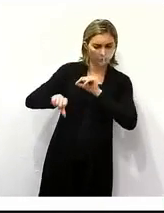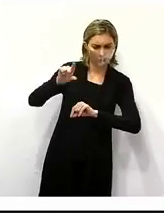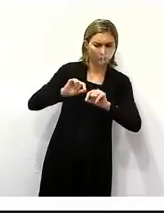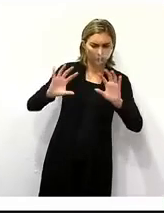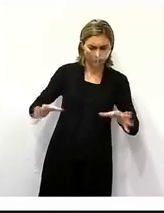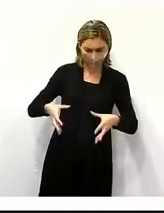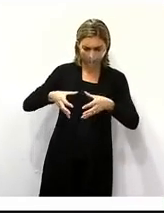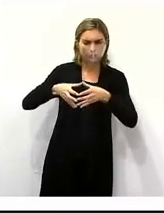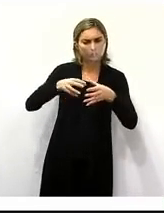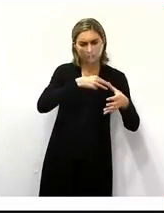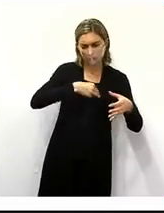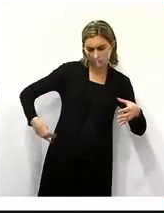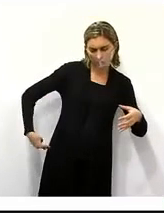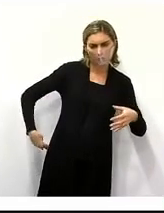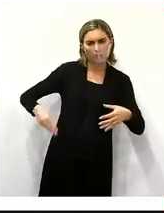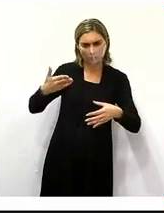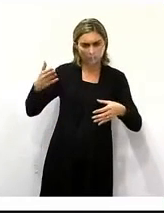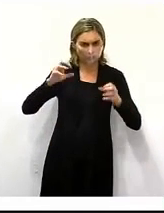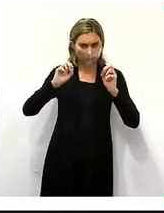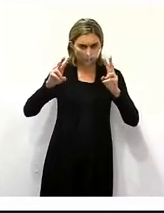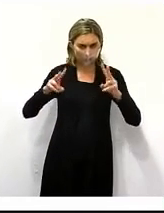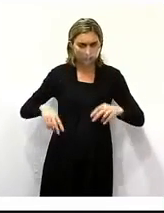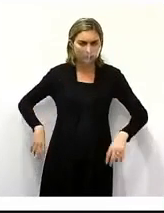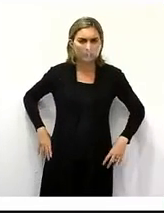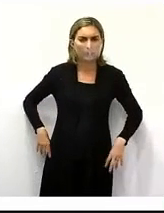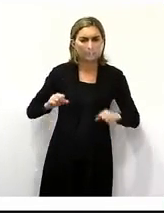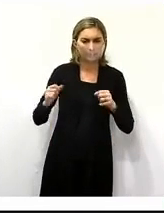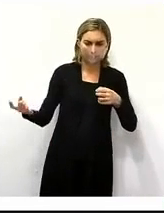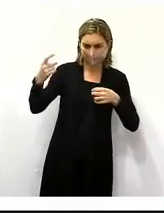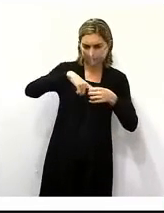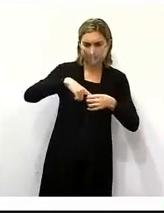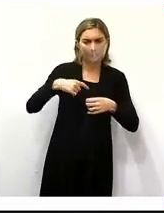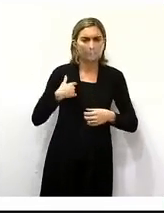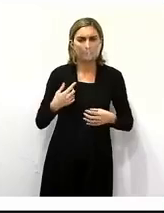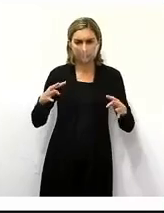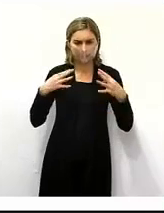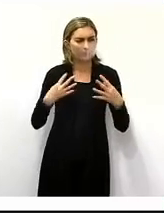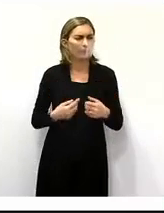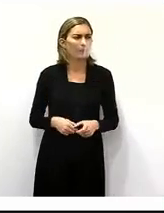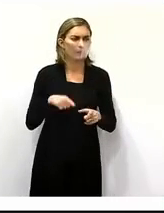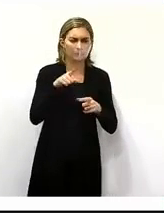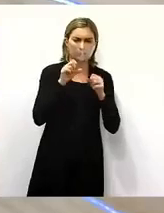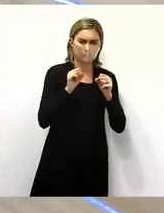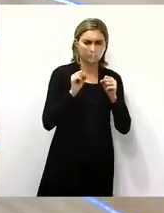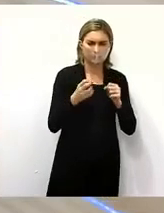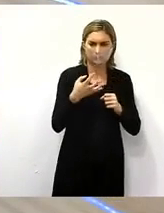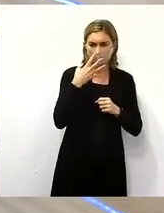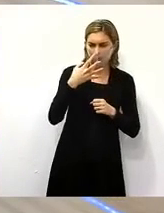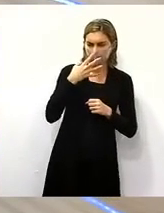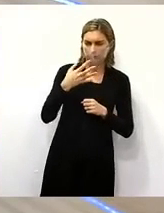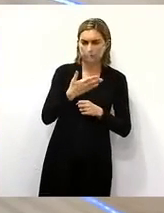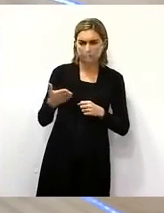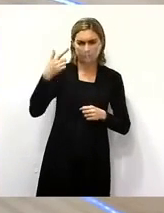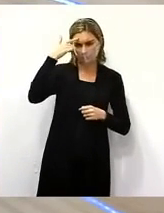escolha dos ministros, ok? Podem voltar aqui para mim? Então, vocês podem observar